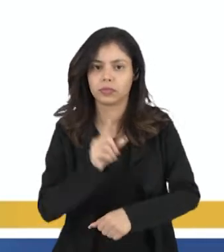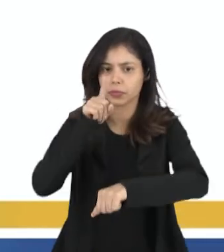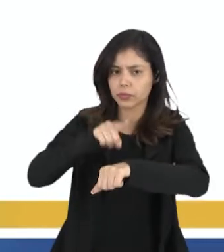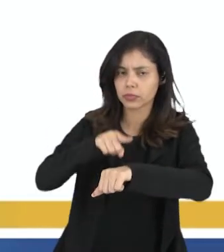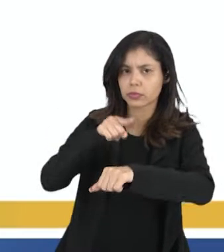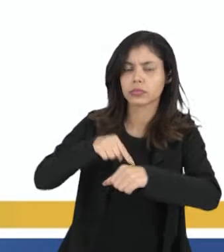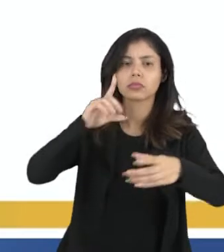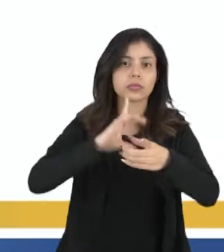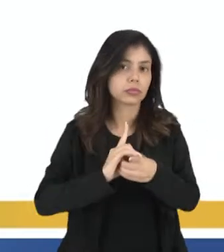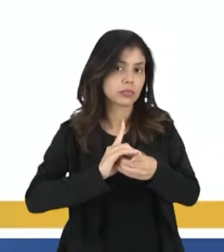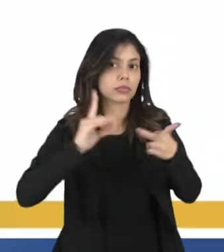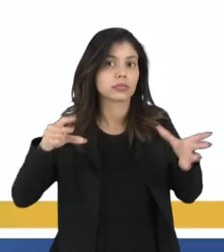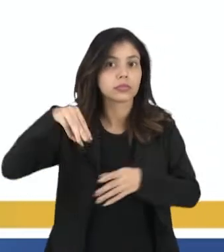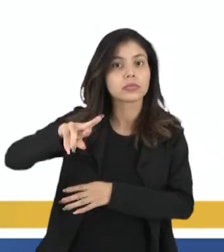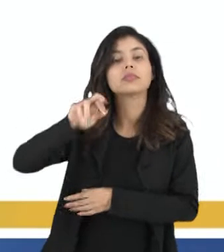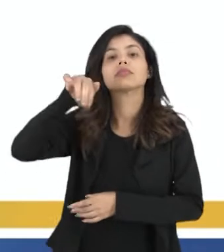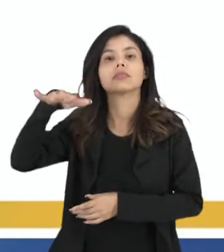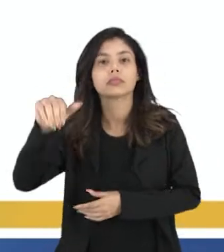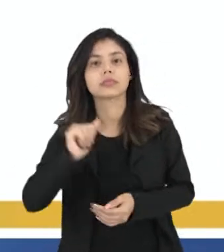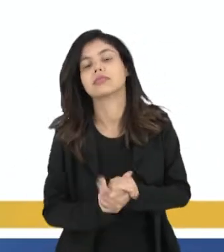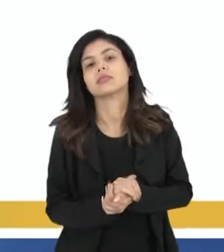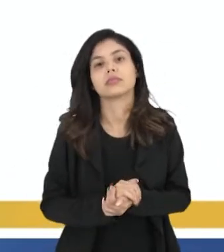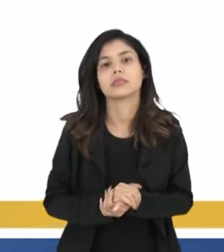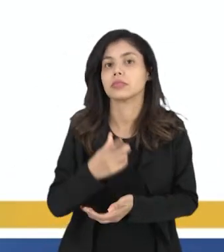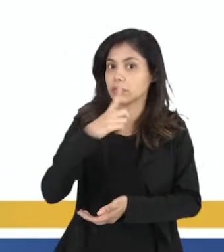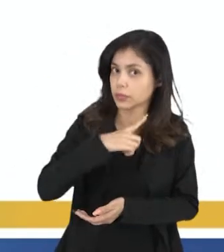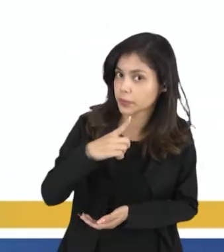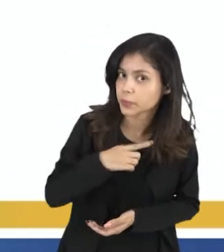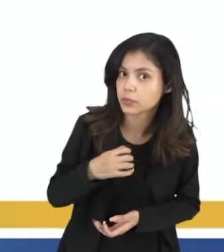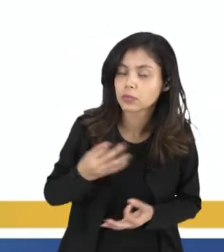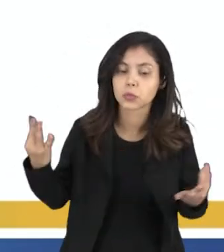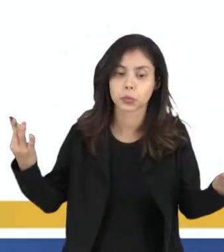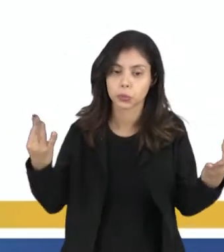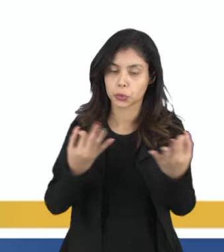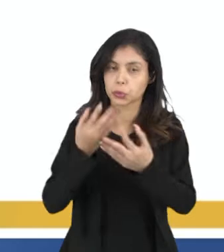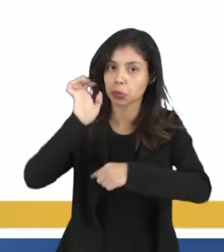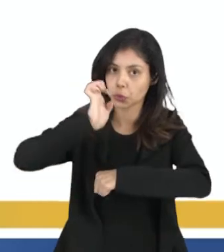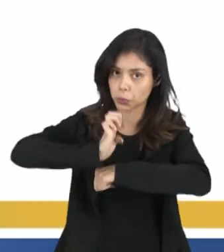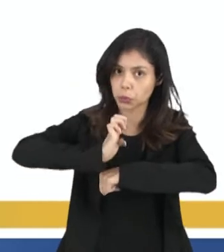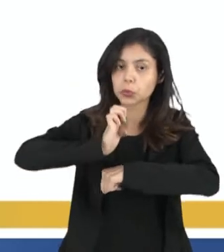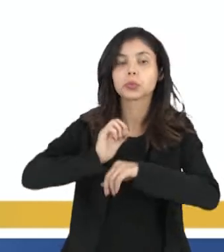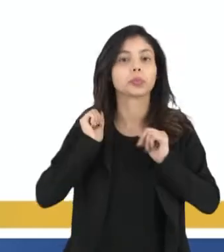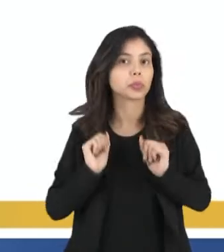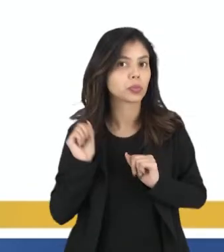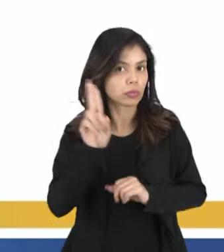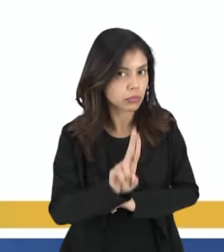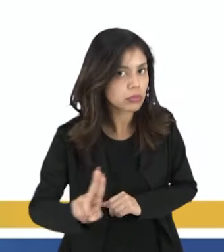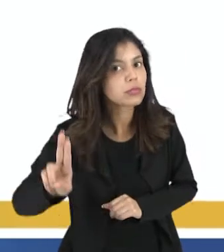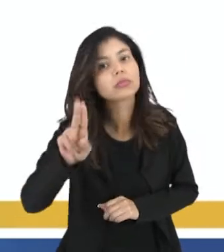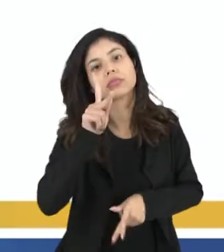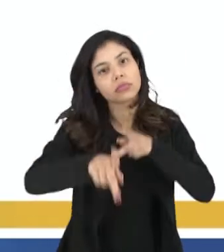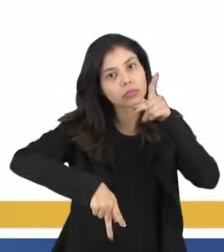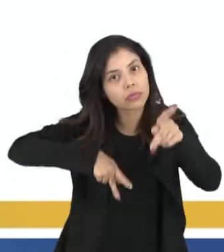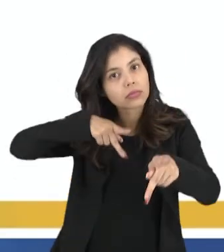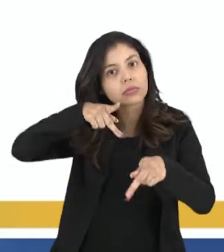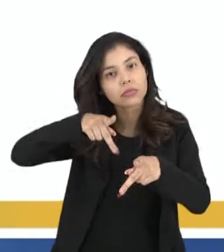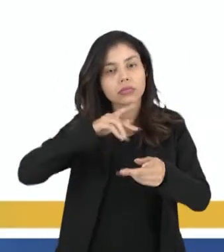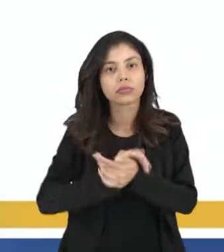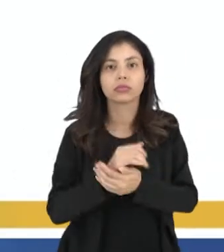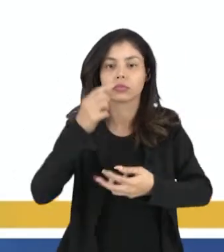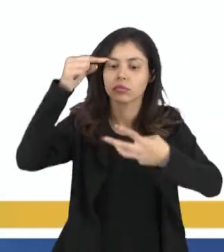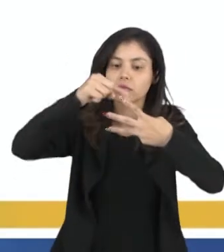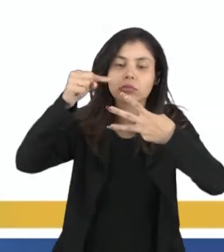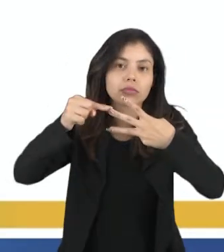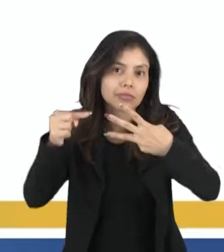que era da monarquia, e ele vai dizer, existe um Estado perfeito que pode ser realmente usado pelo povo com